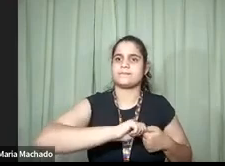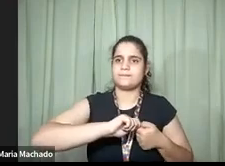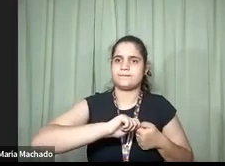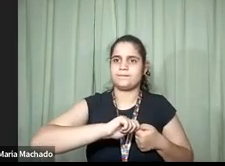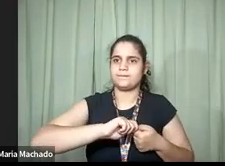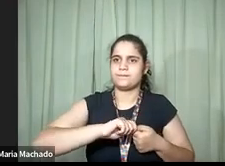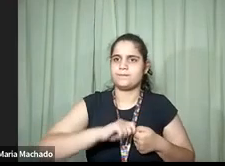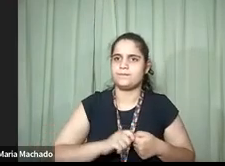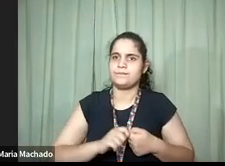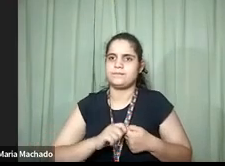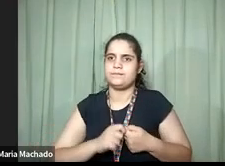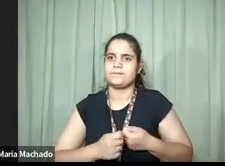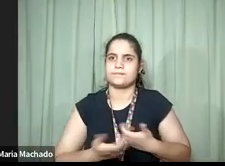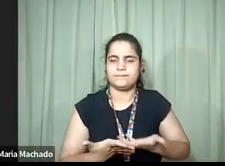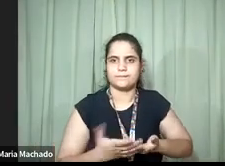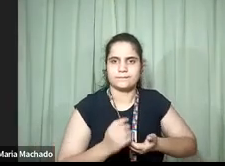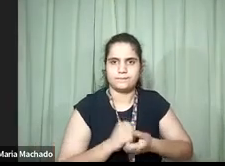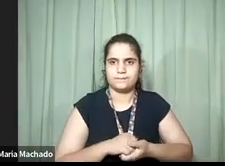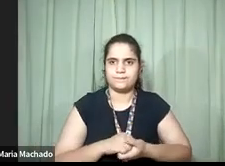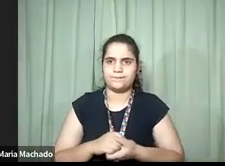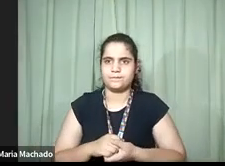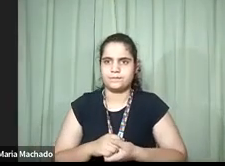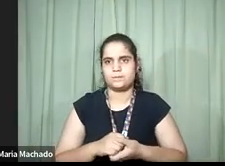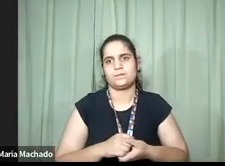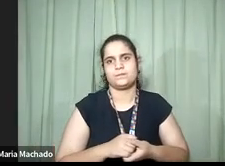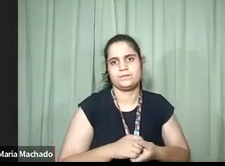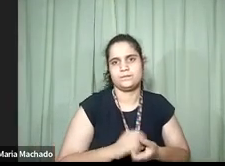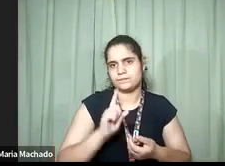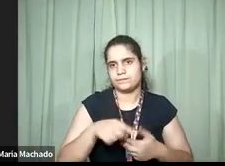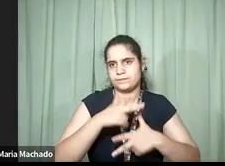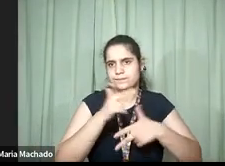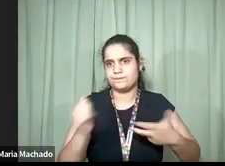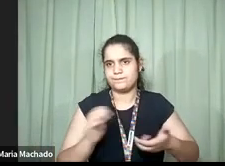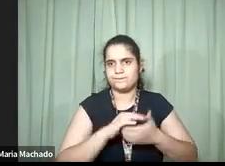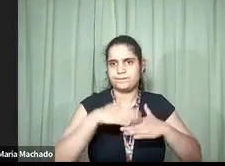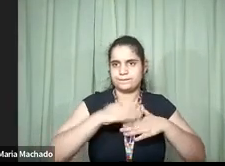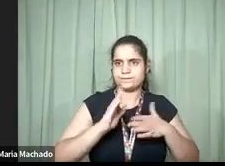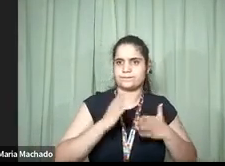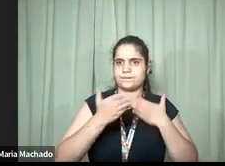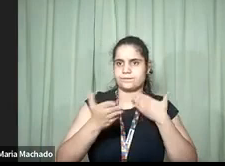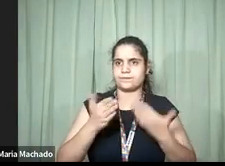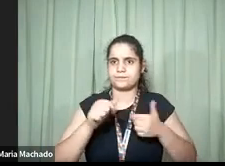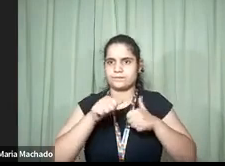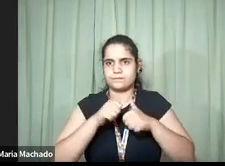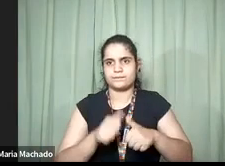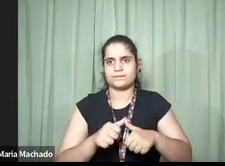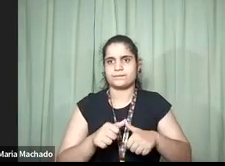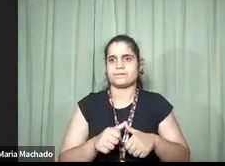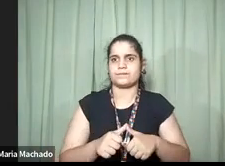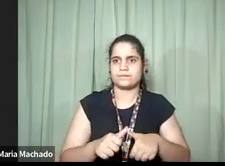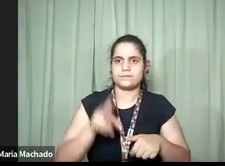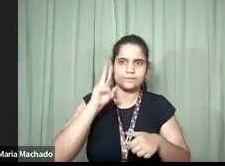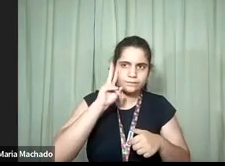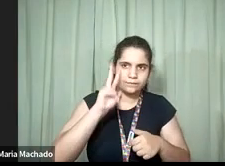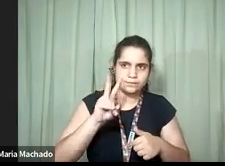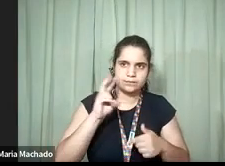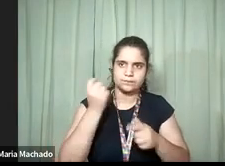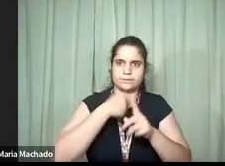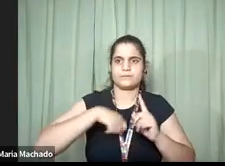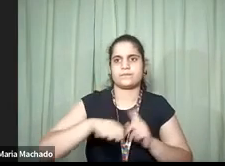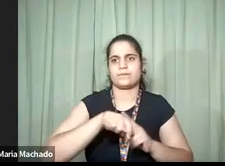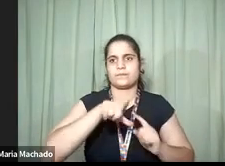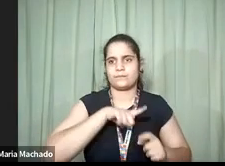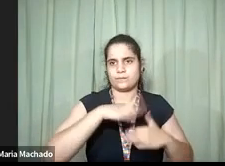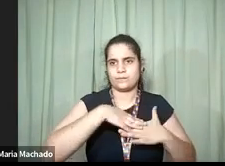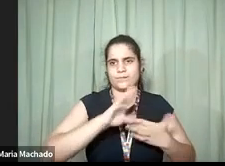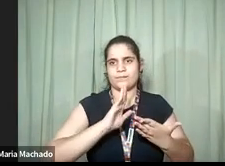e assim, é uma coisa que muitas vezes a gente fica, né, ver que a sociedade, eles têm